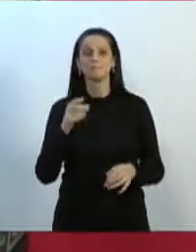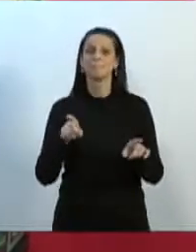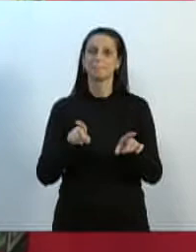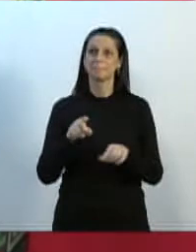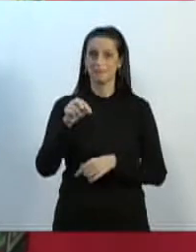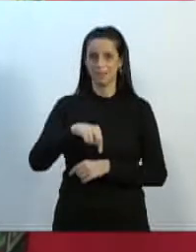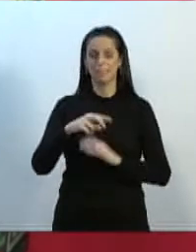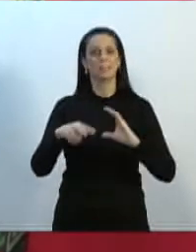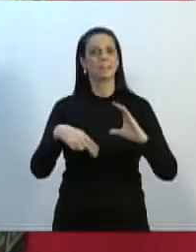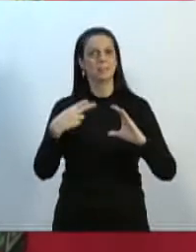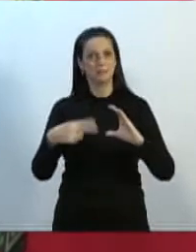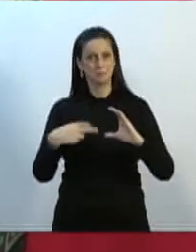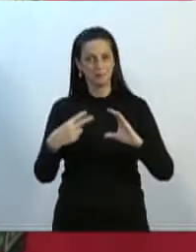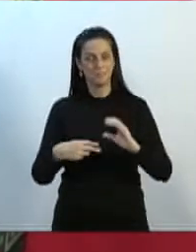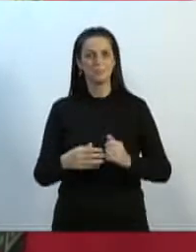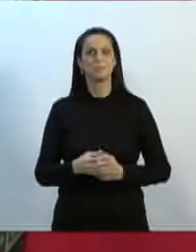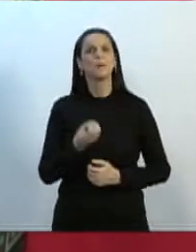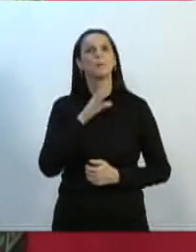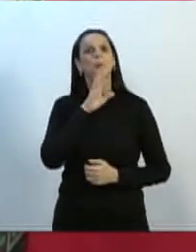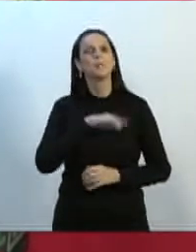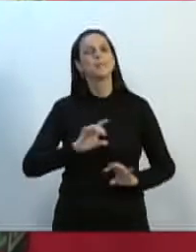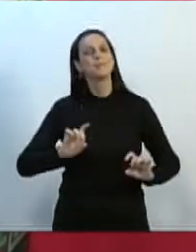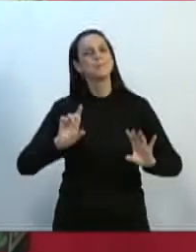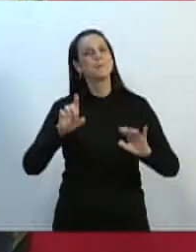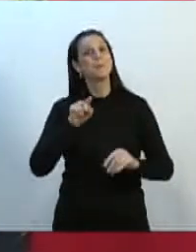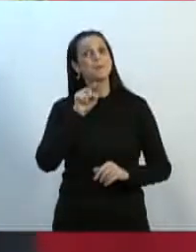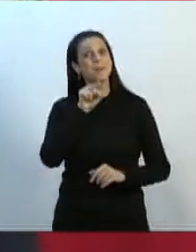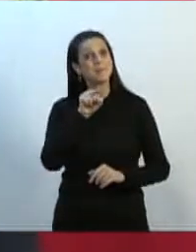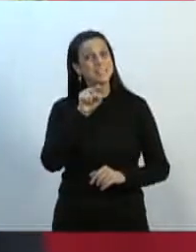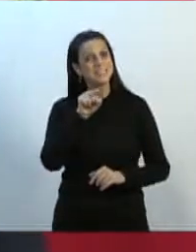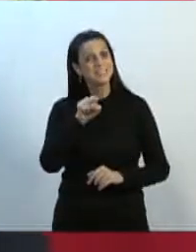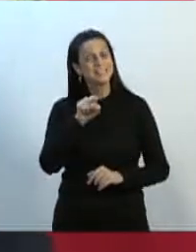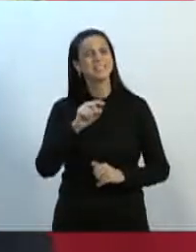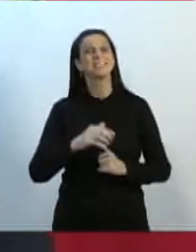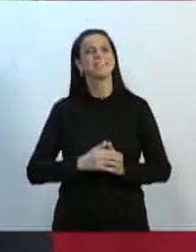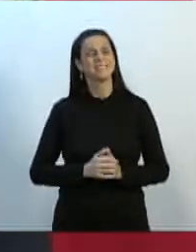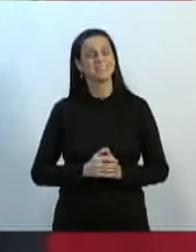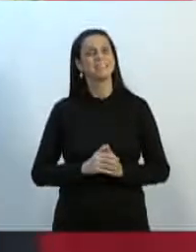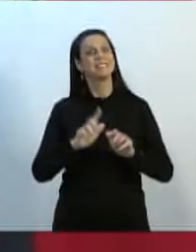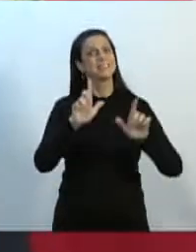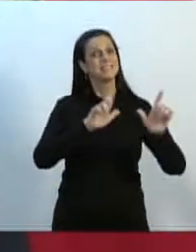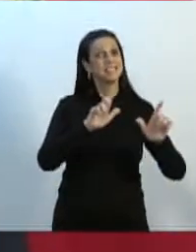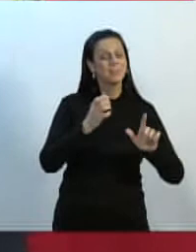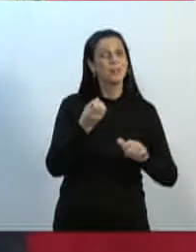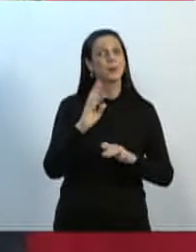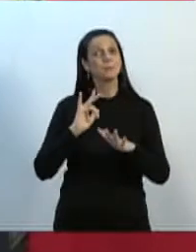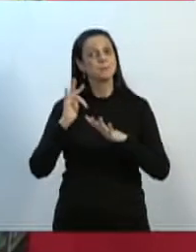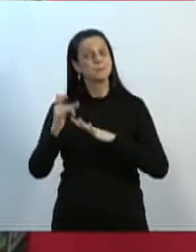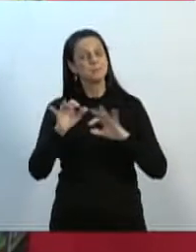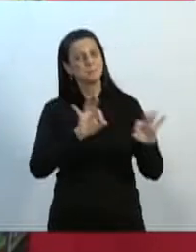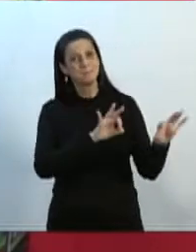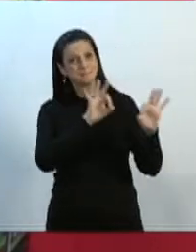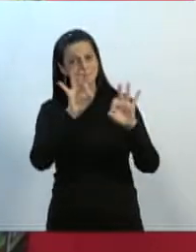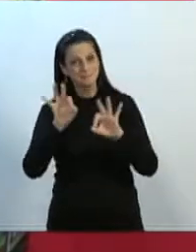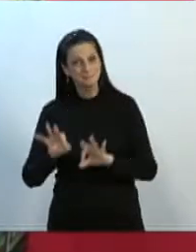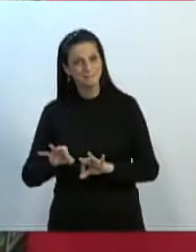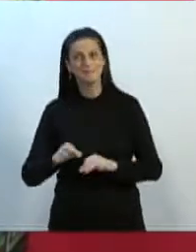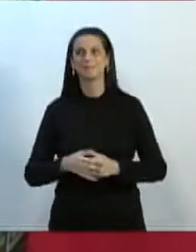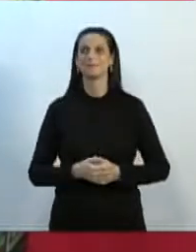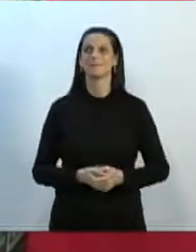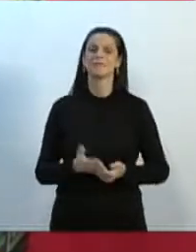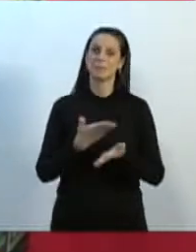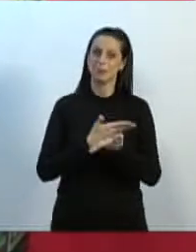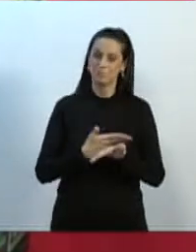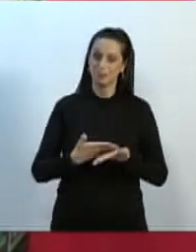nossa Câmara de Vereadores. Uma boa tarde especial a você que nos acompanha pela TVL, pelas mídias sociais. Eu